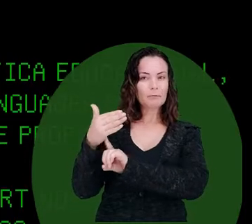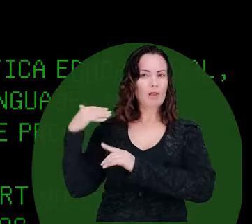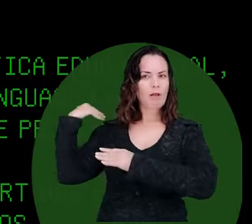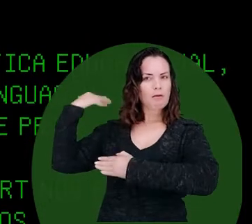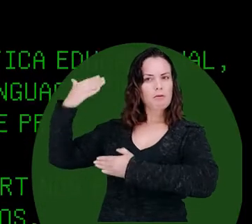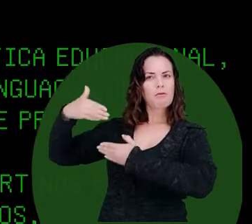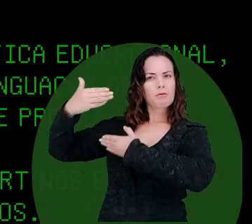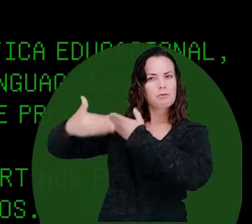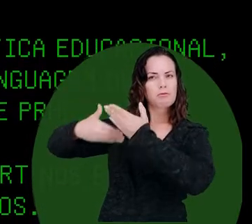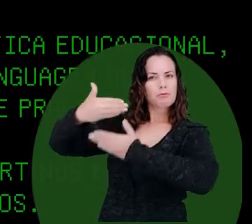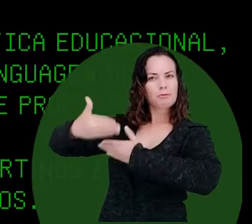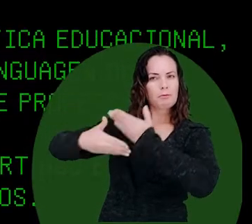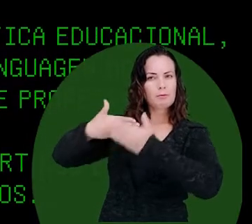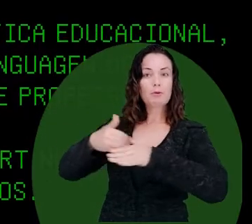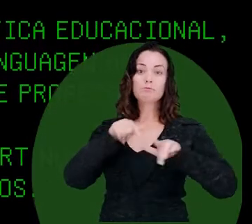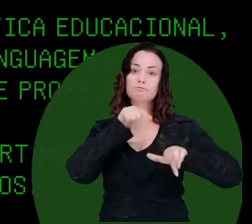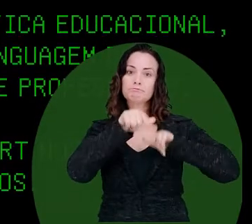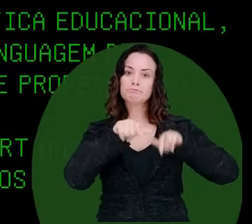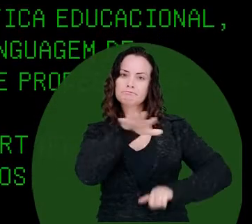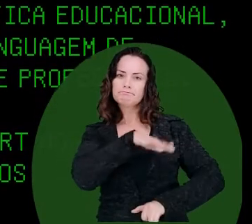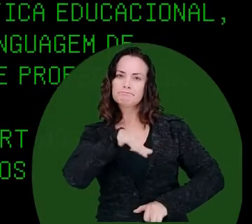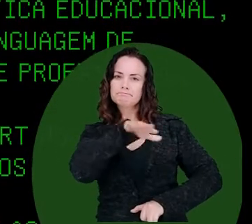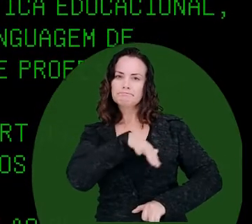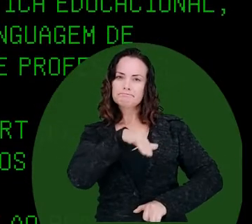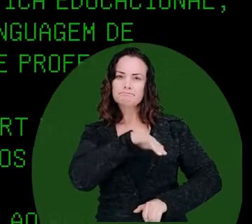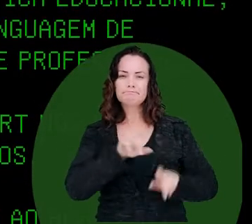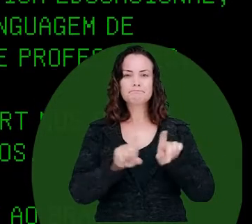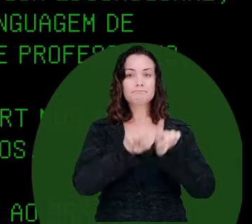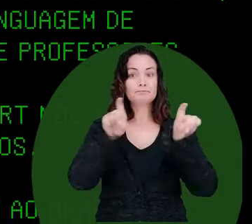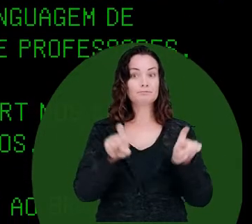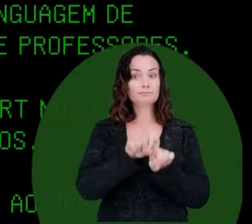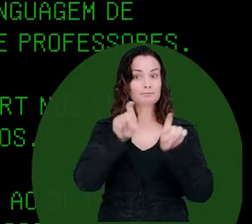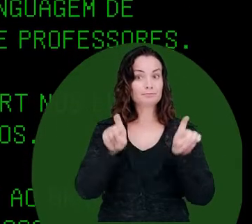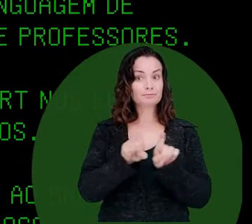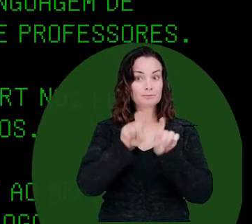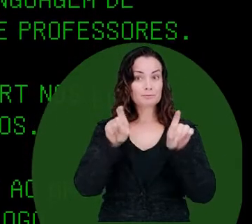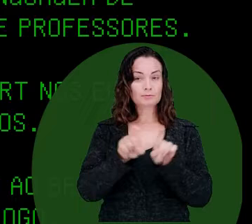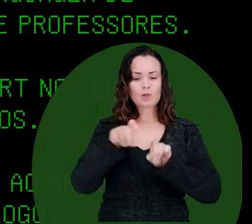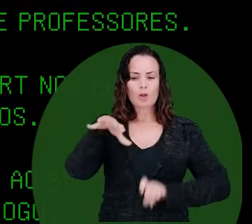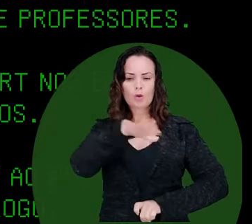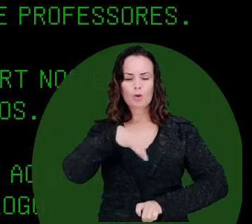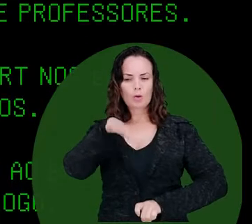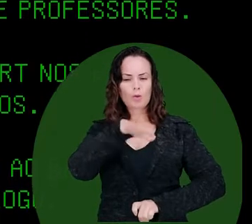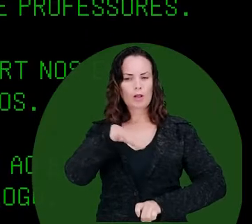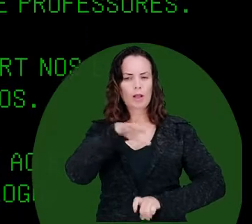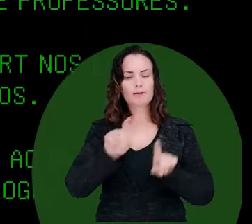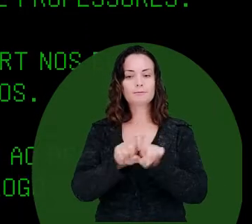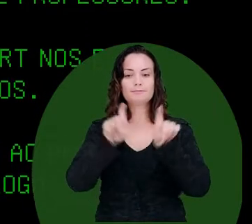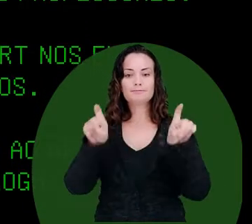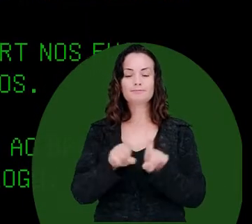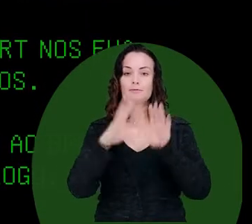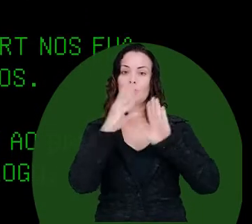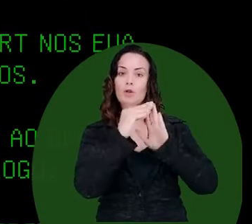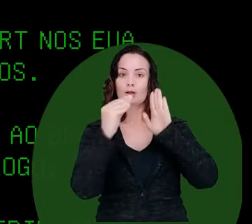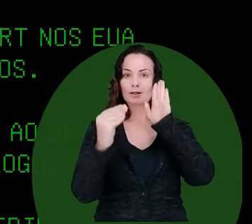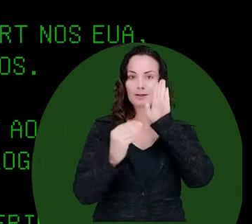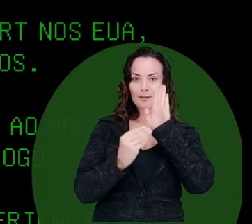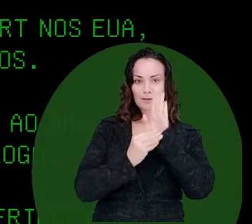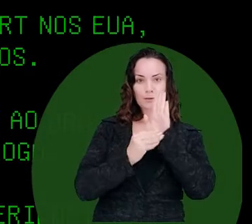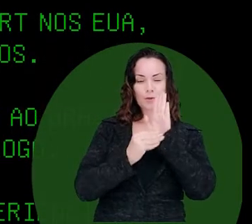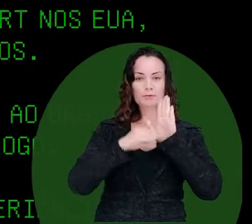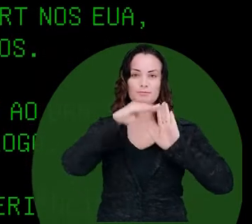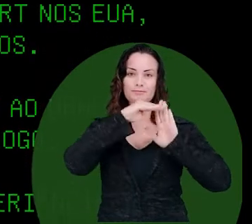atuou com a informática educacional, ambiente computacional na escola, linguagem de programação Logo e